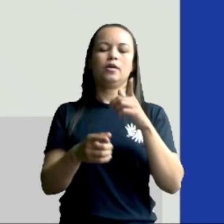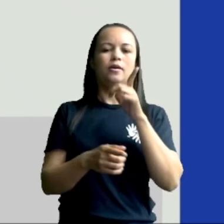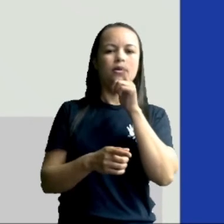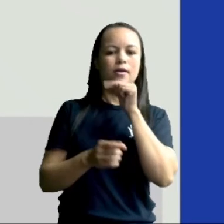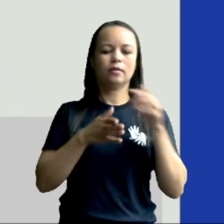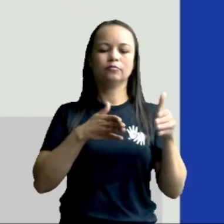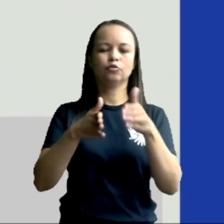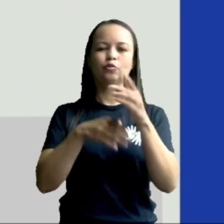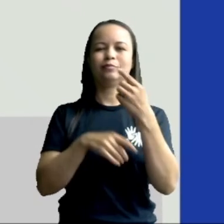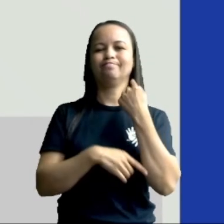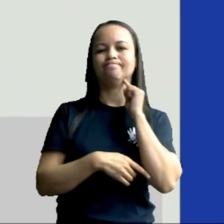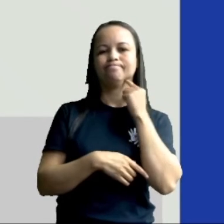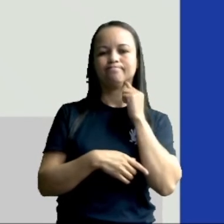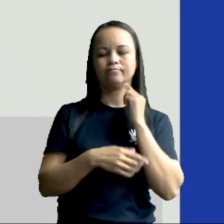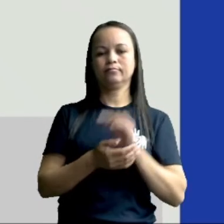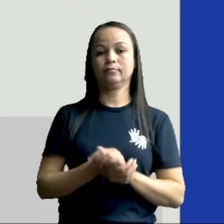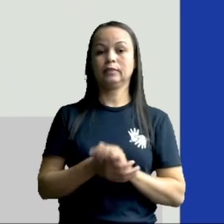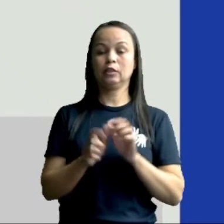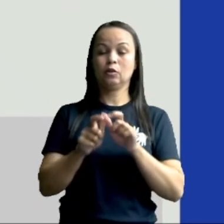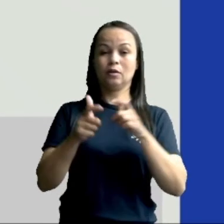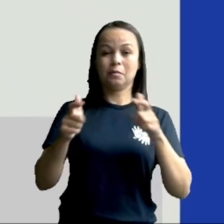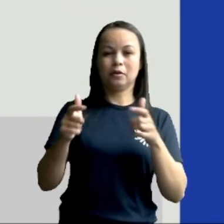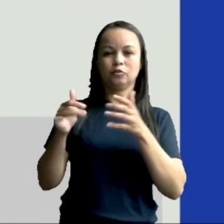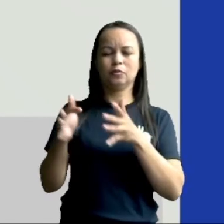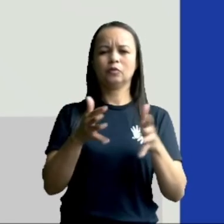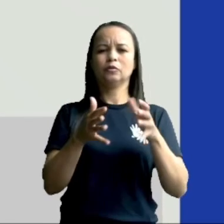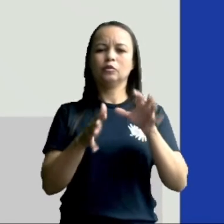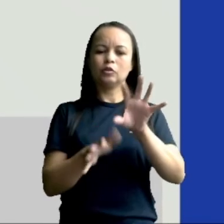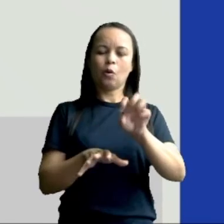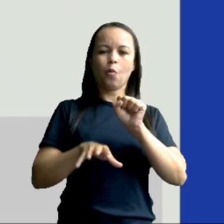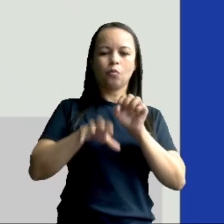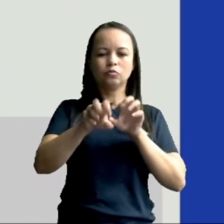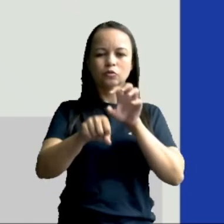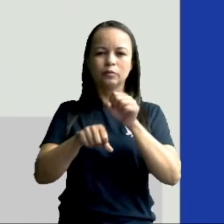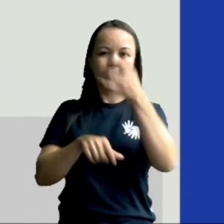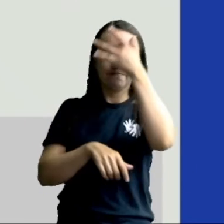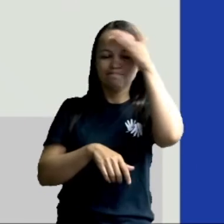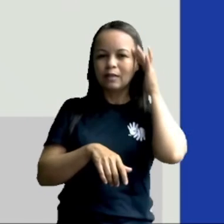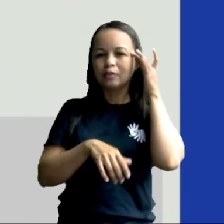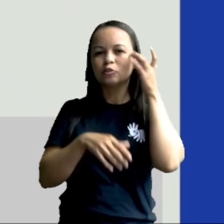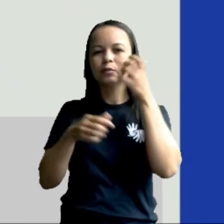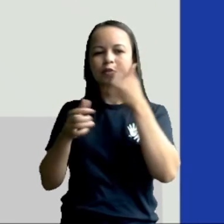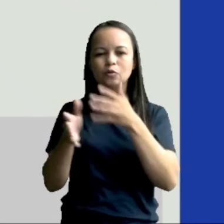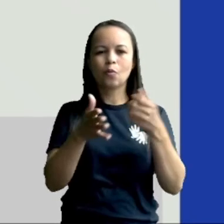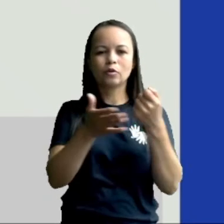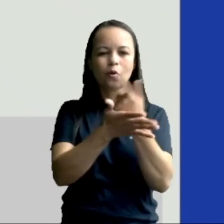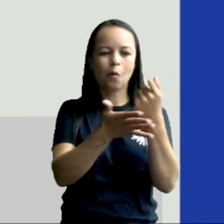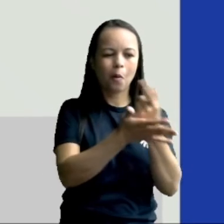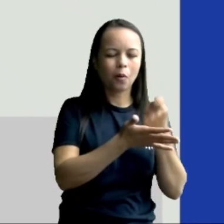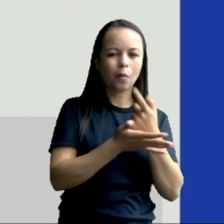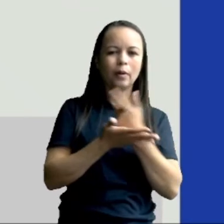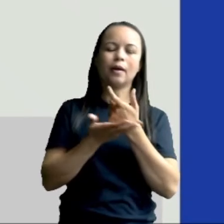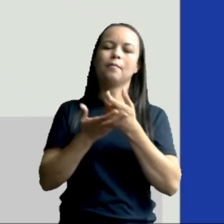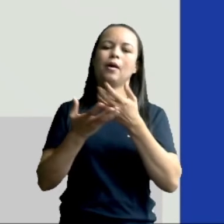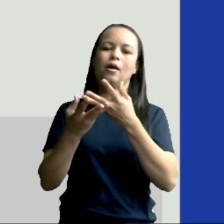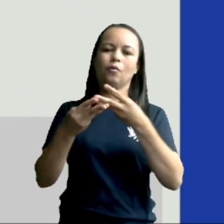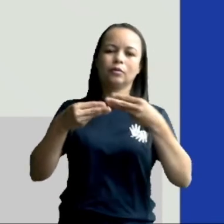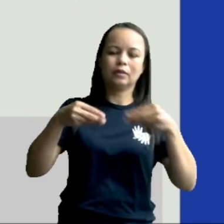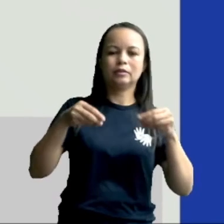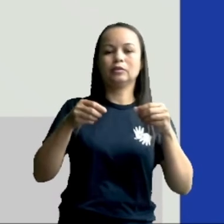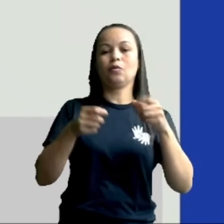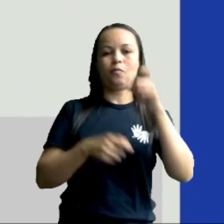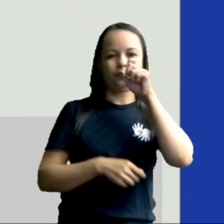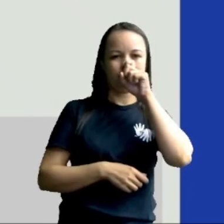Além disso, quanto mais produtos são consumidos pelas pessoas, maior é a quantidade de produto descartado